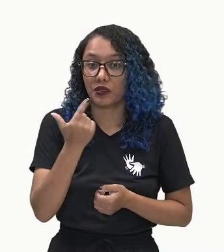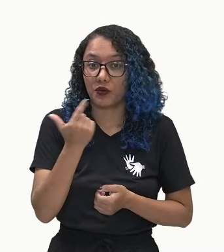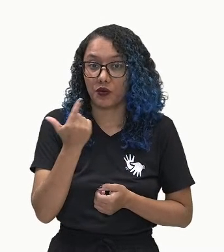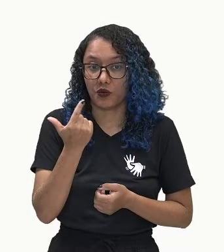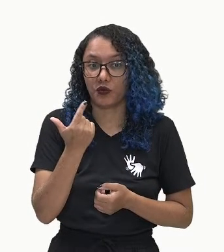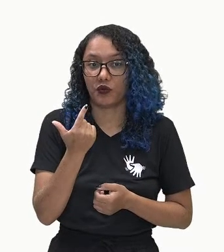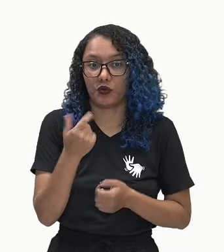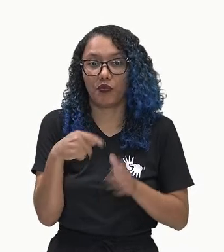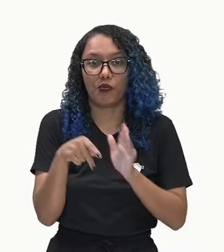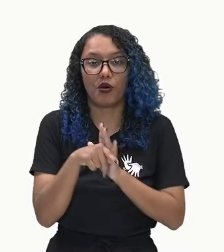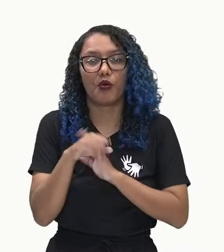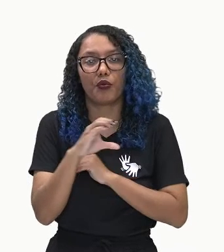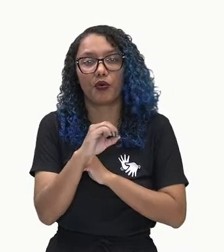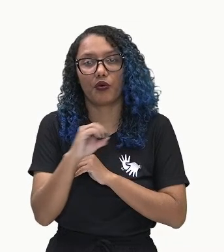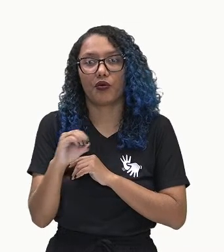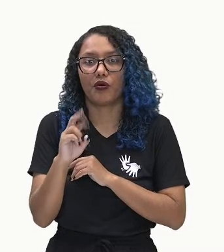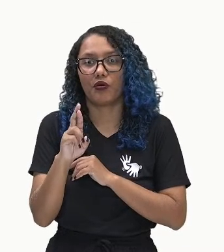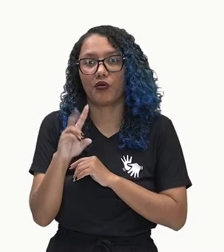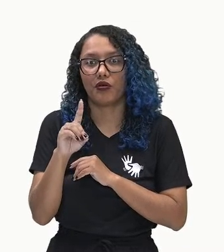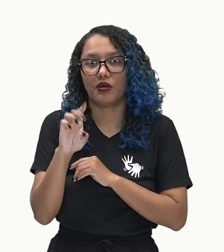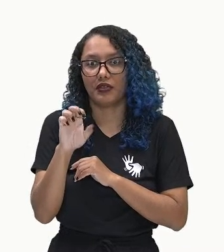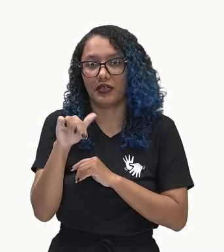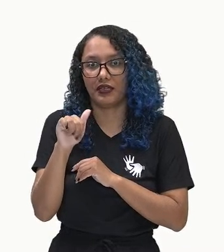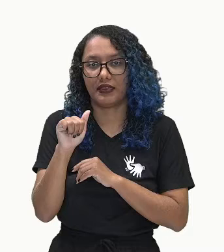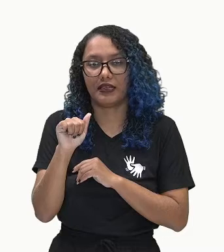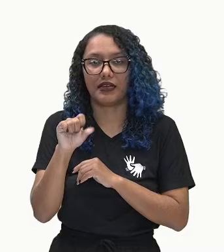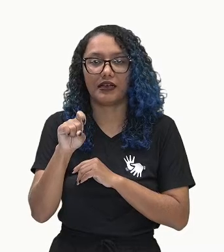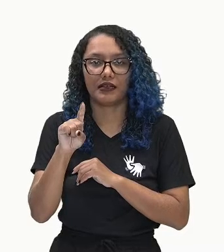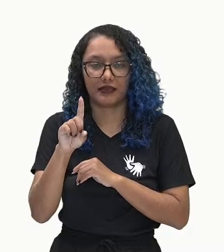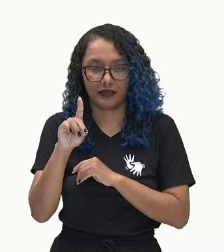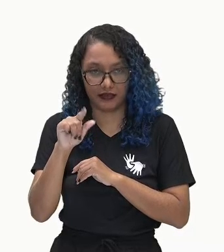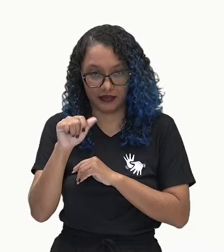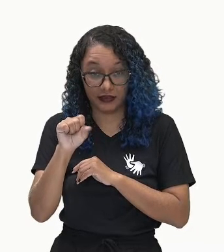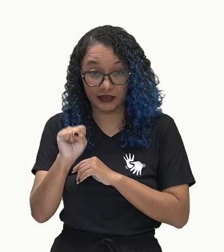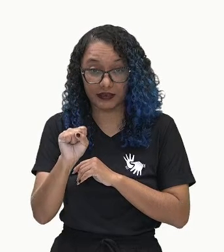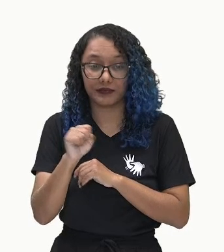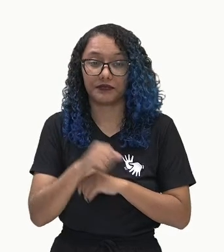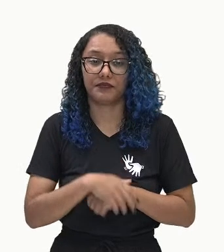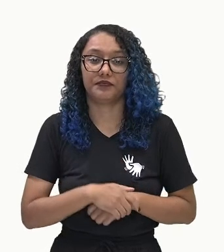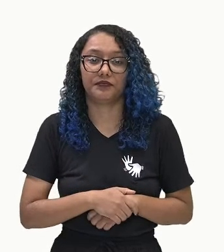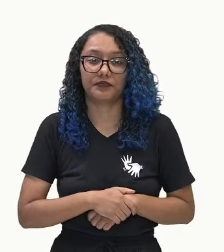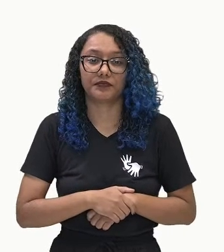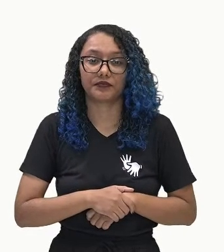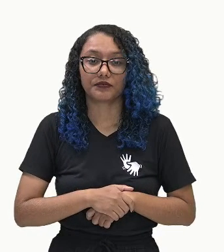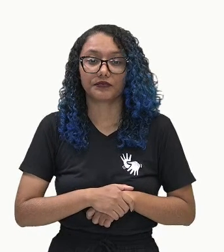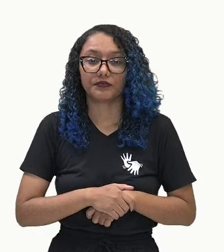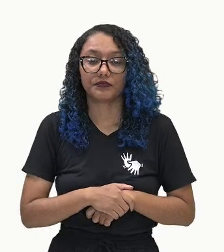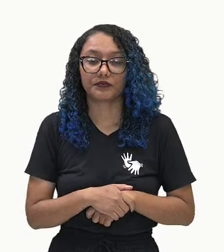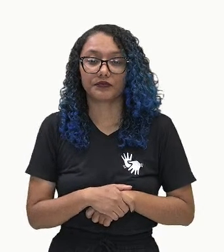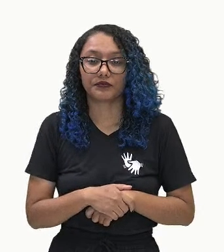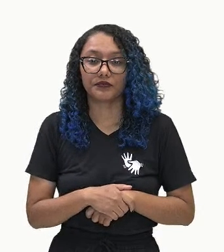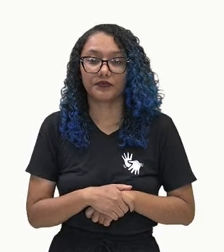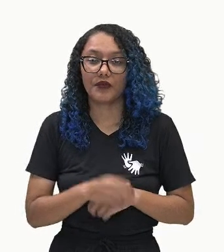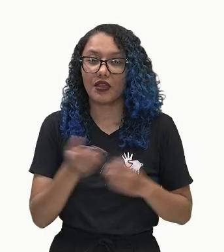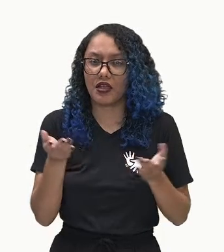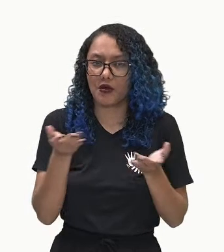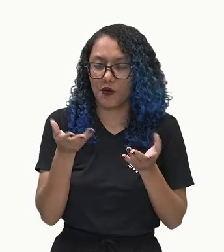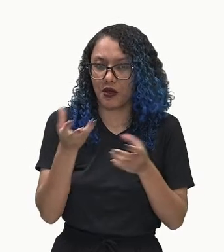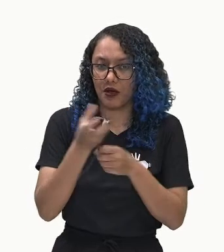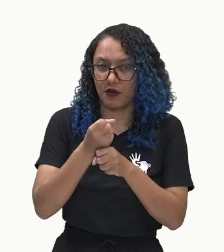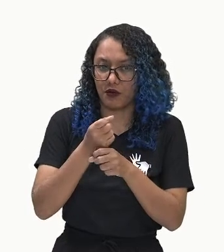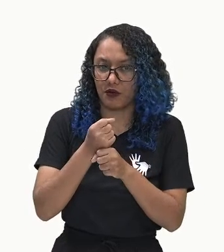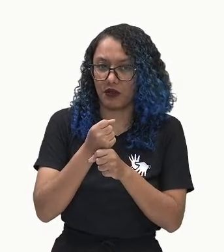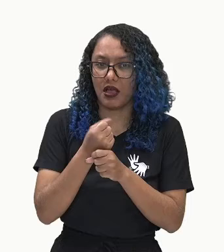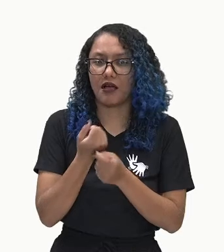coordenadas, tá bom? Beleza. O que acontece agora? Como é que a gente faz para calcular a